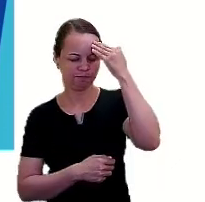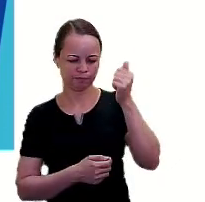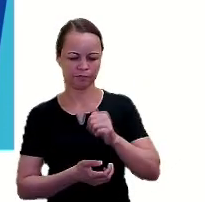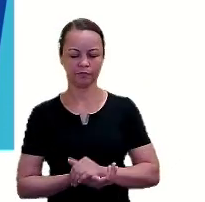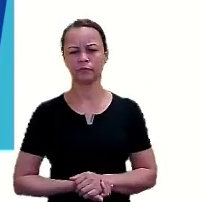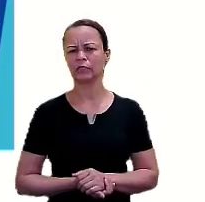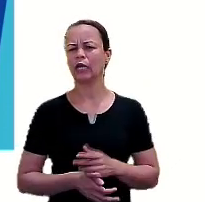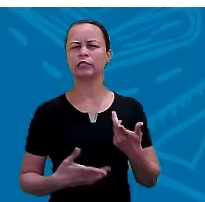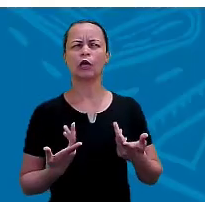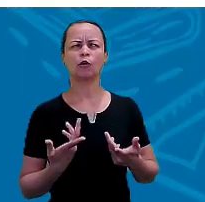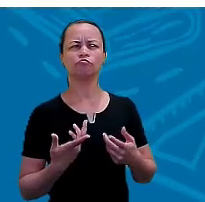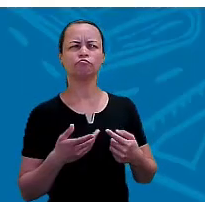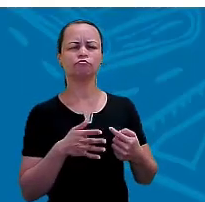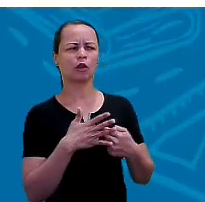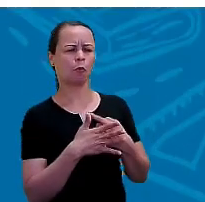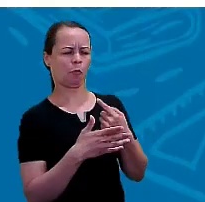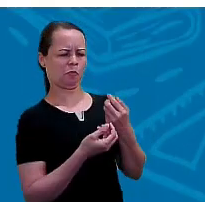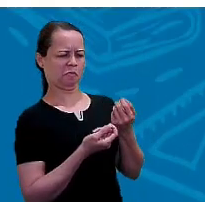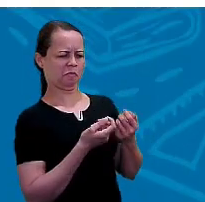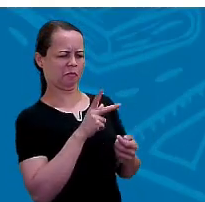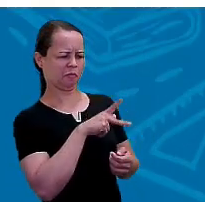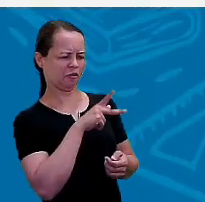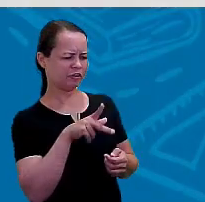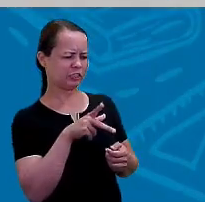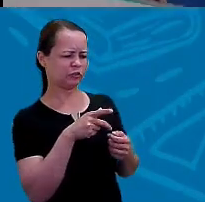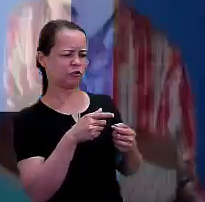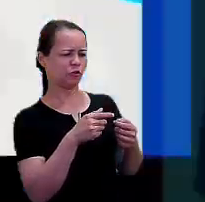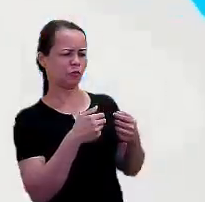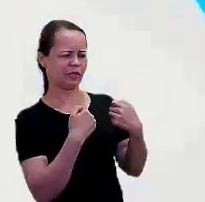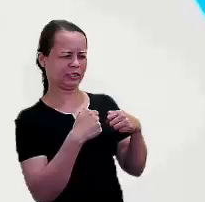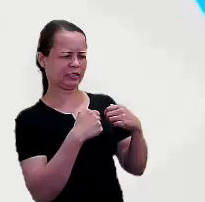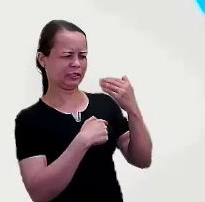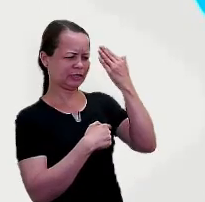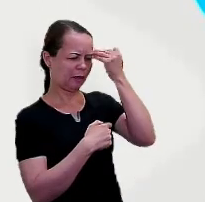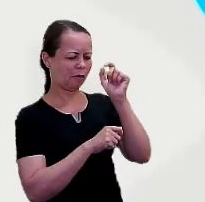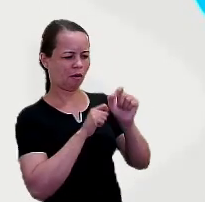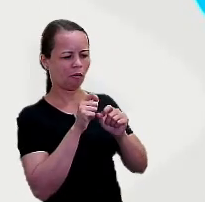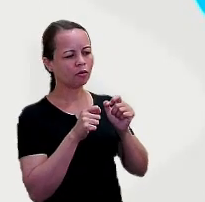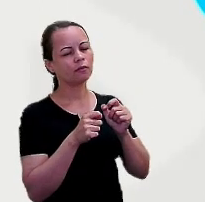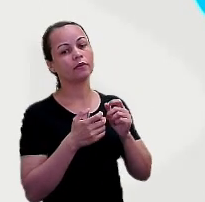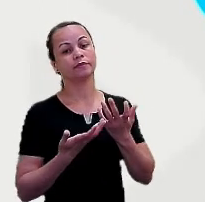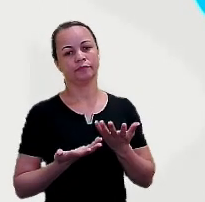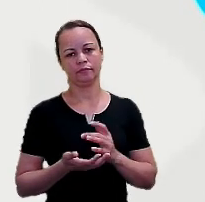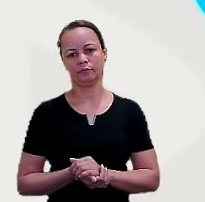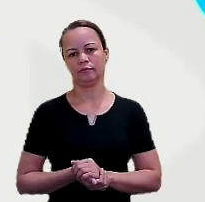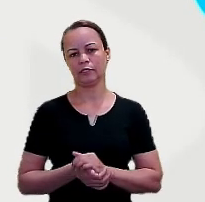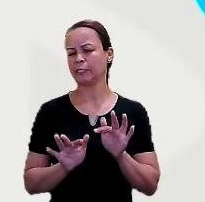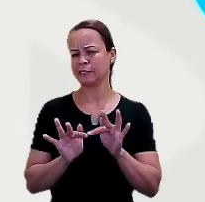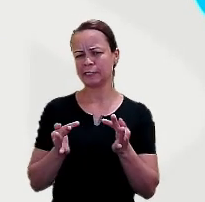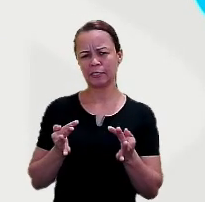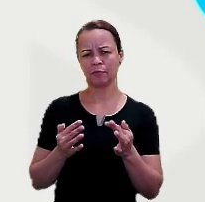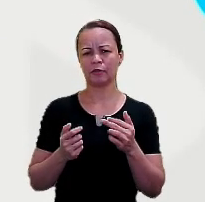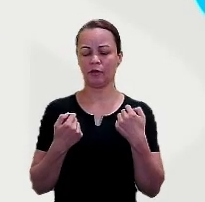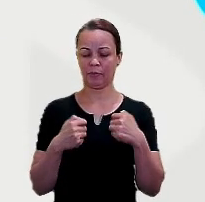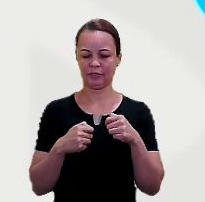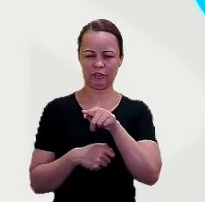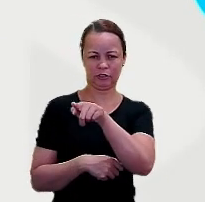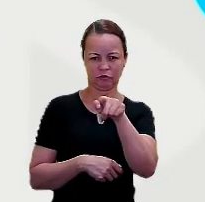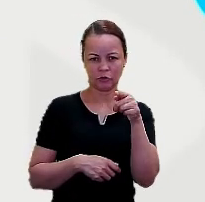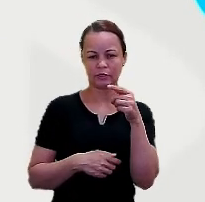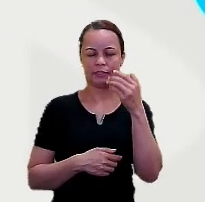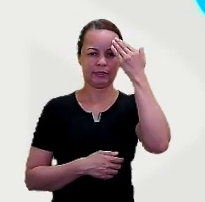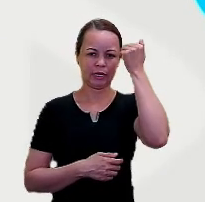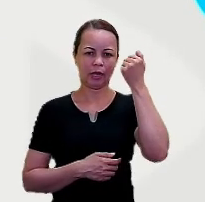perguntando, Aprígio, o que é que eu preciso saber? Simples. É você entender a importância do teu sistema